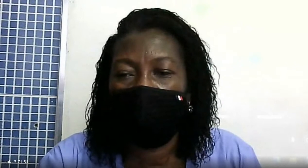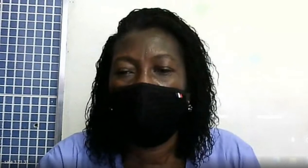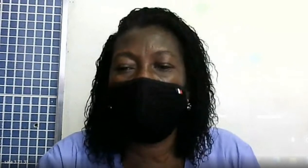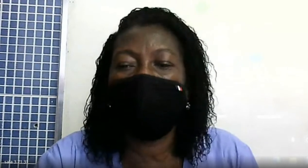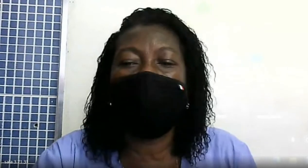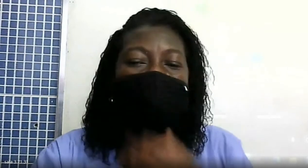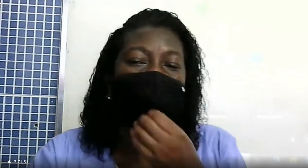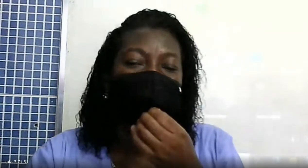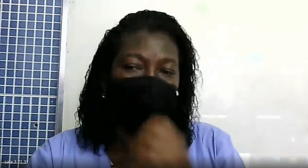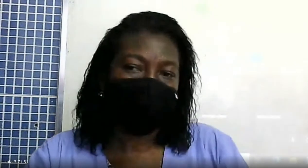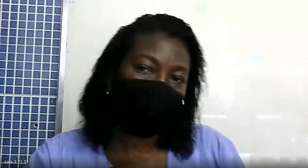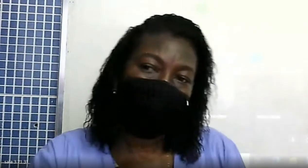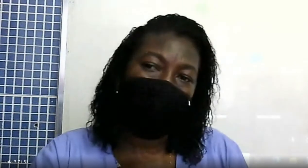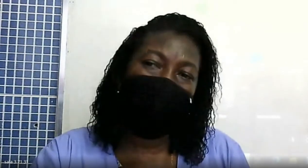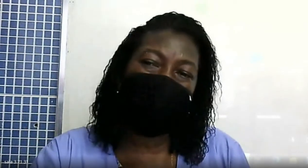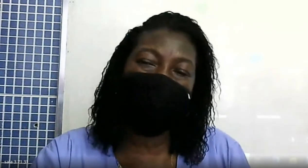E vão